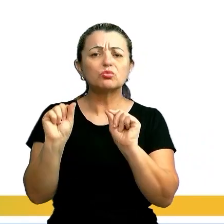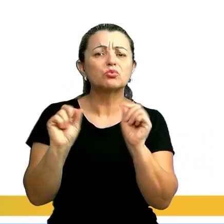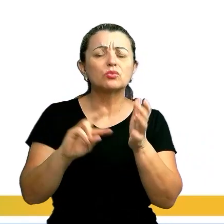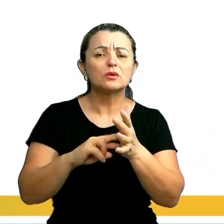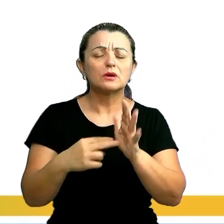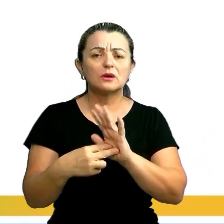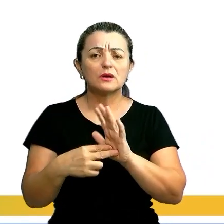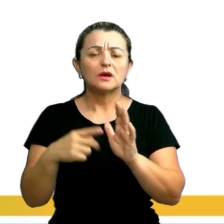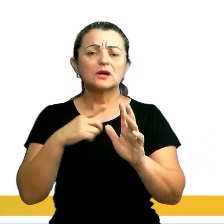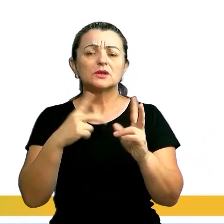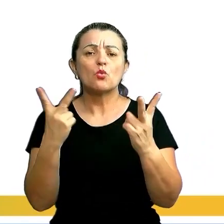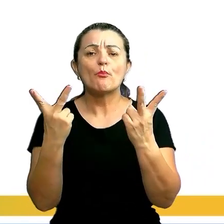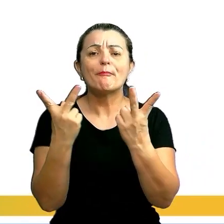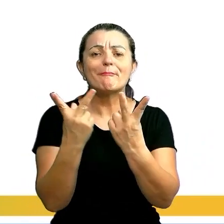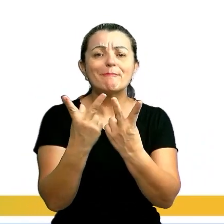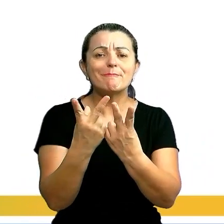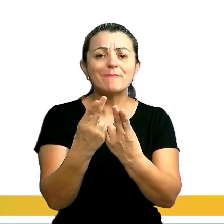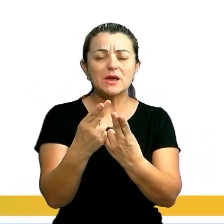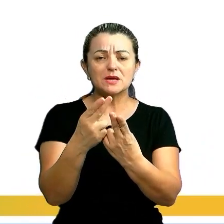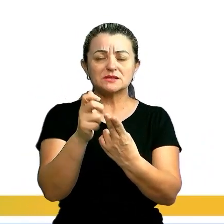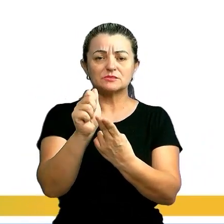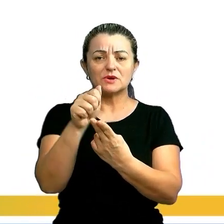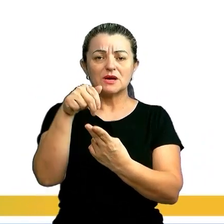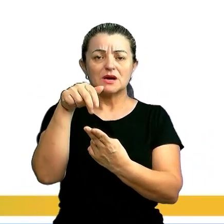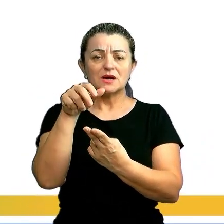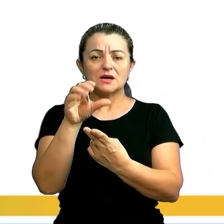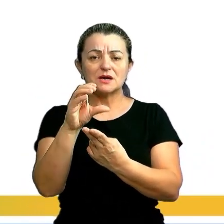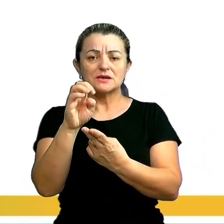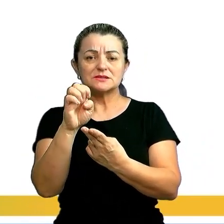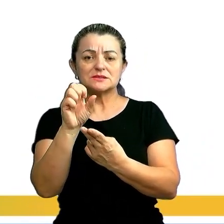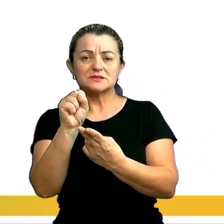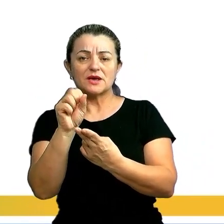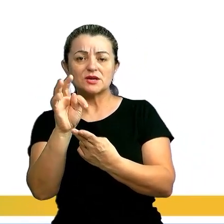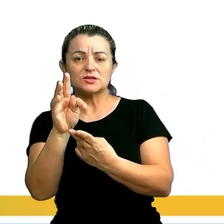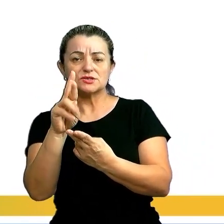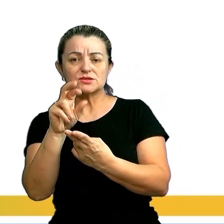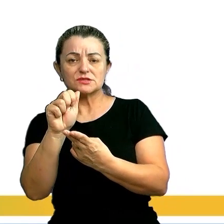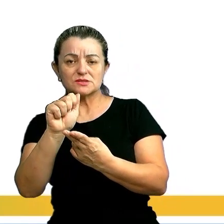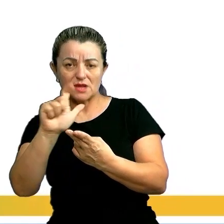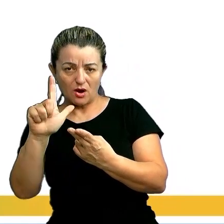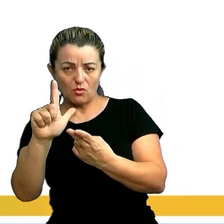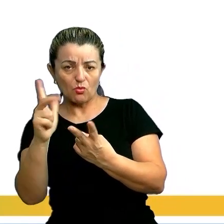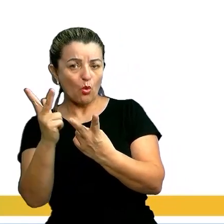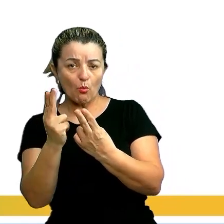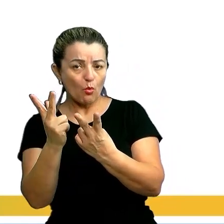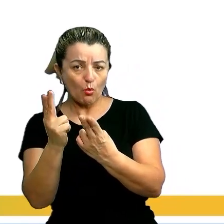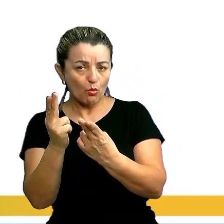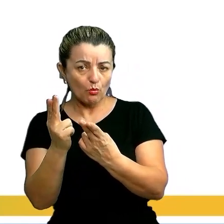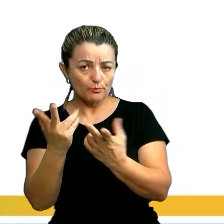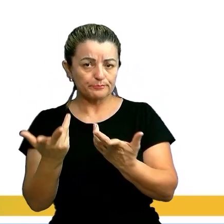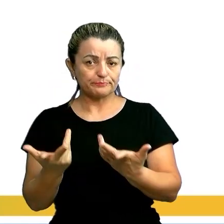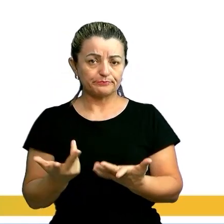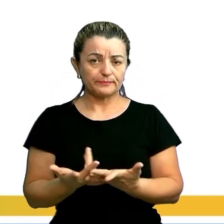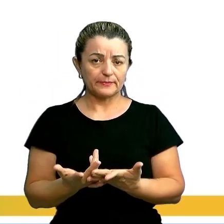um mesmo ancestral em comum. Não são, ele está dizendo. Não, são. Ok? Então essa aí está